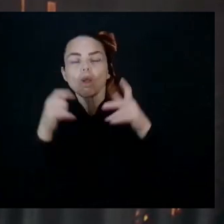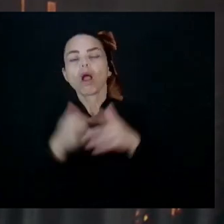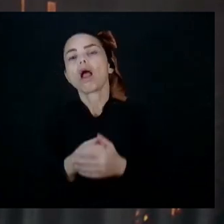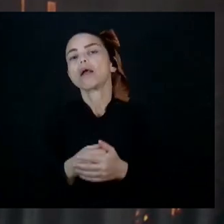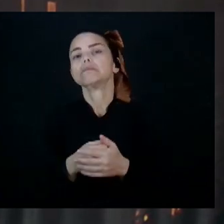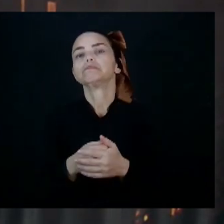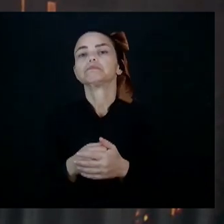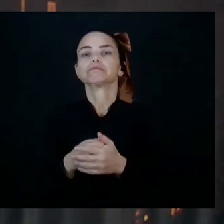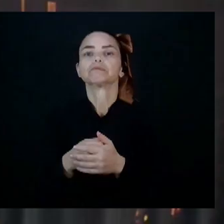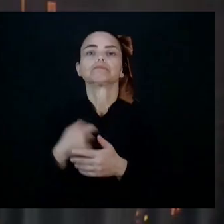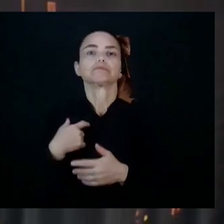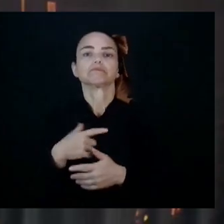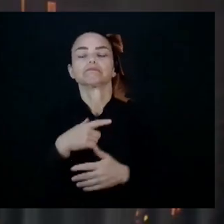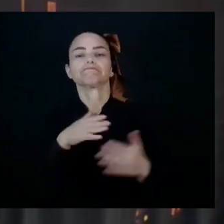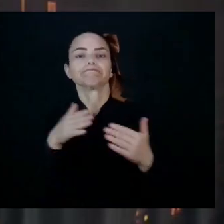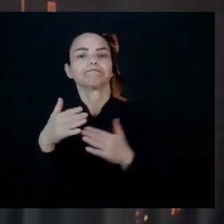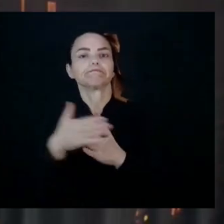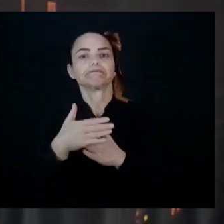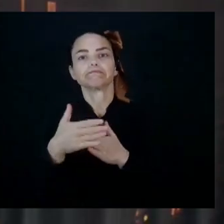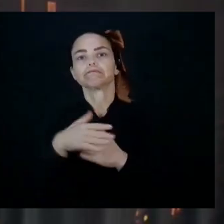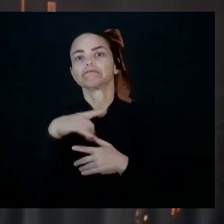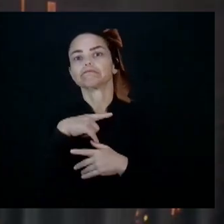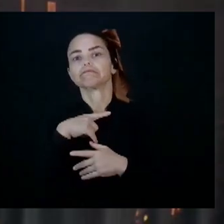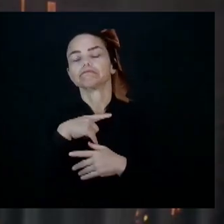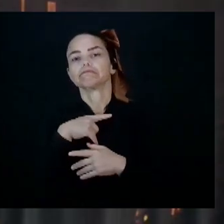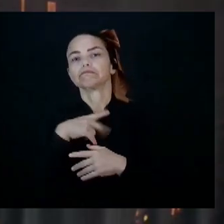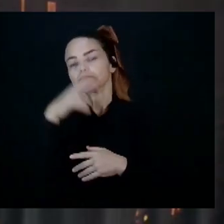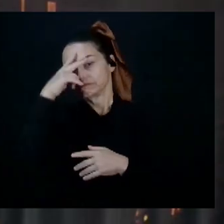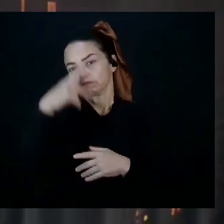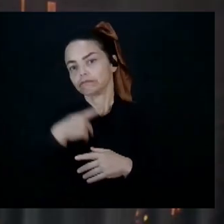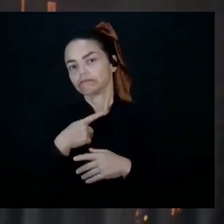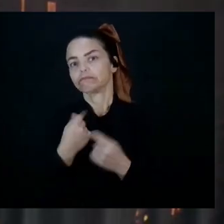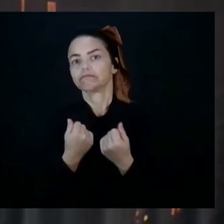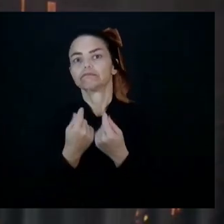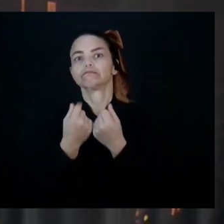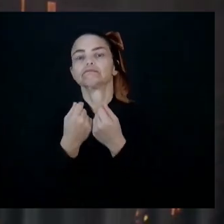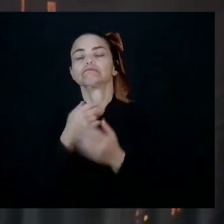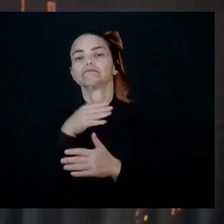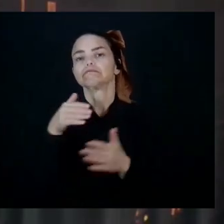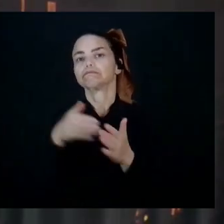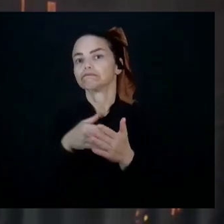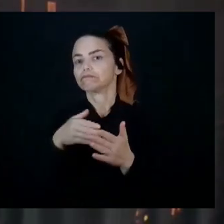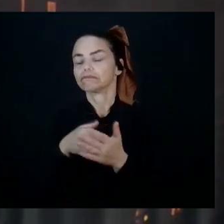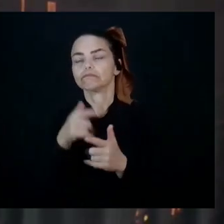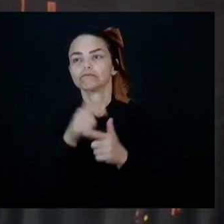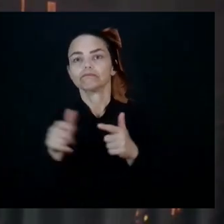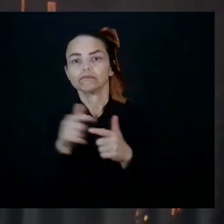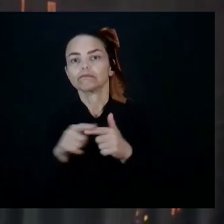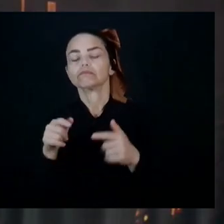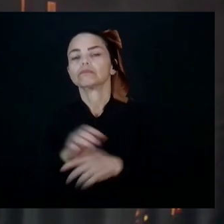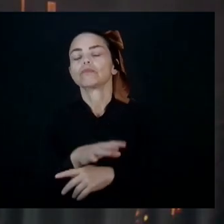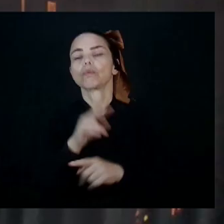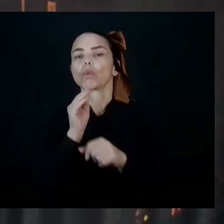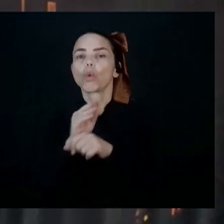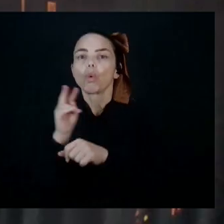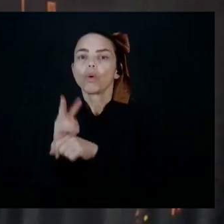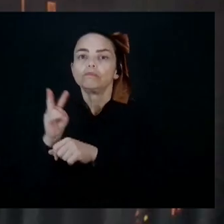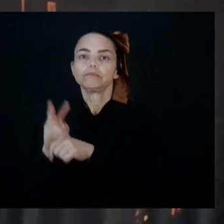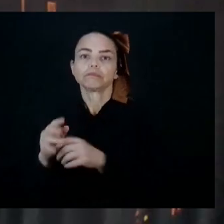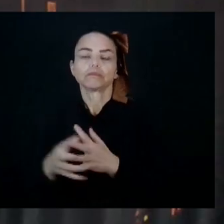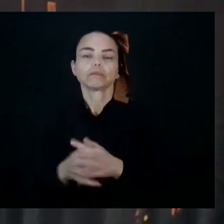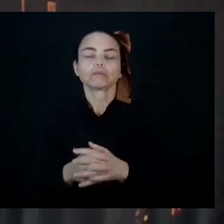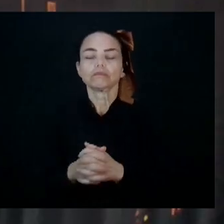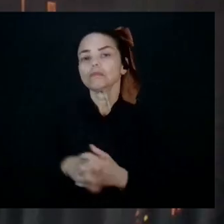pessoa ainda pode ter uma autonomia financeira e qual o limite em que os cuidadores, né,